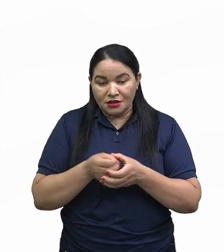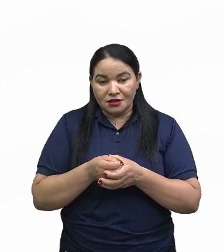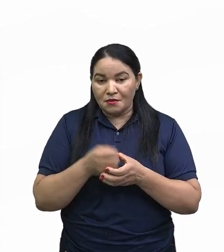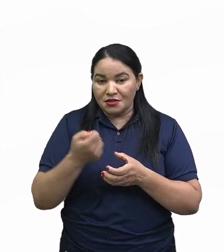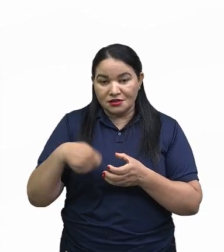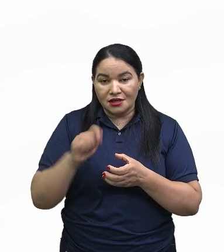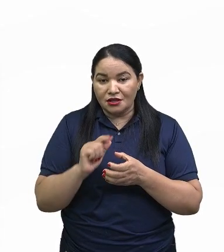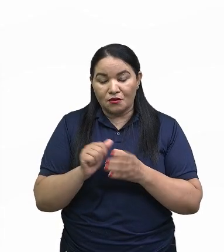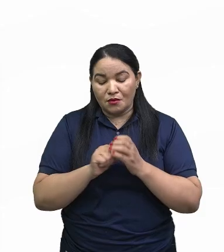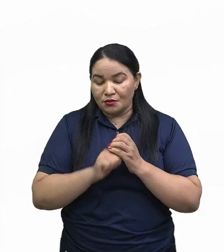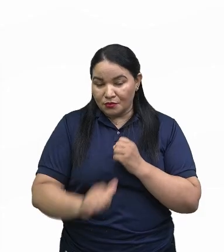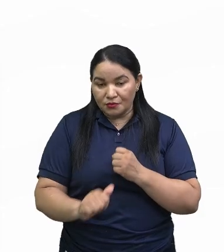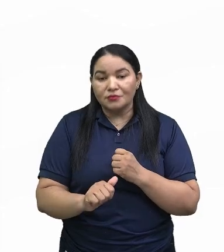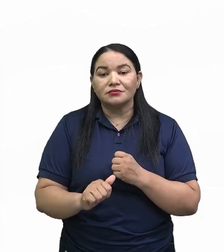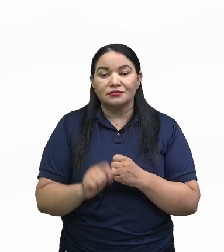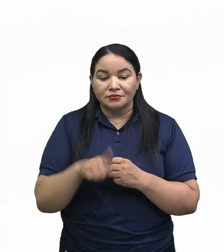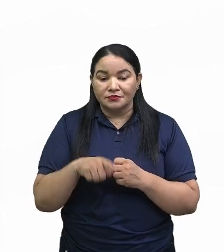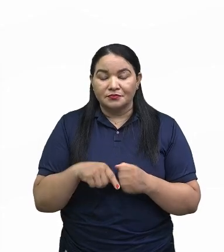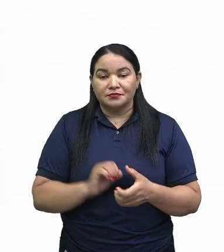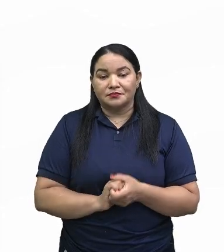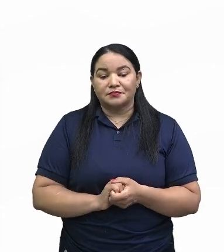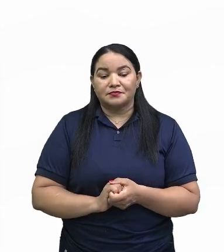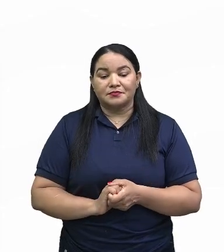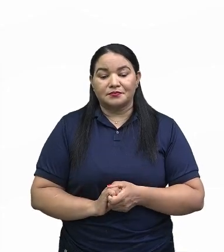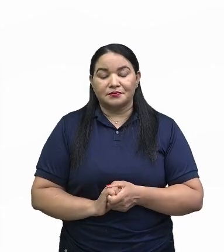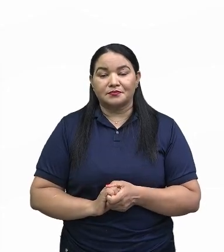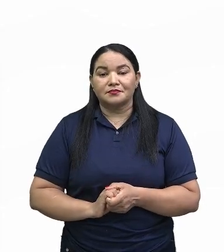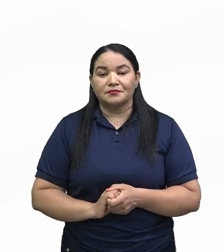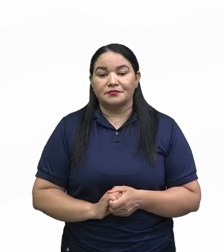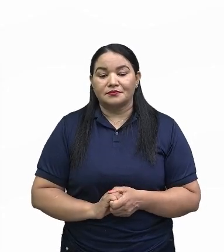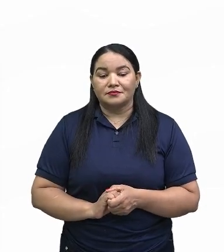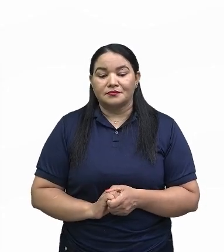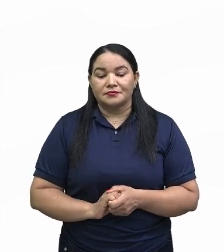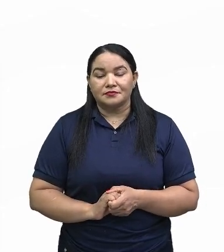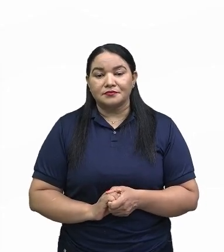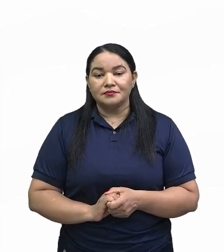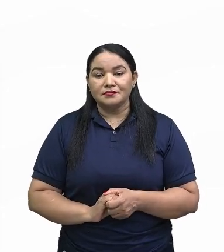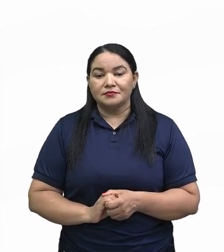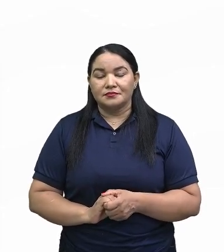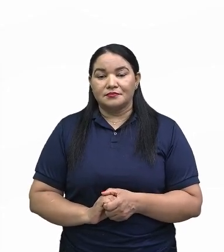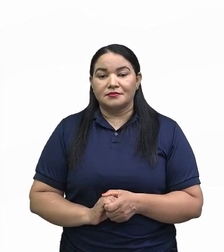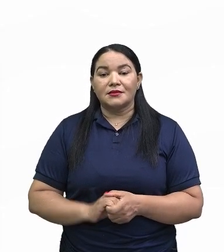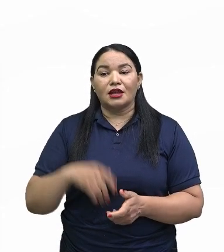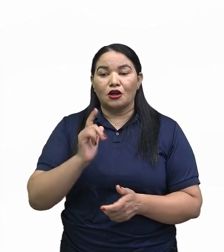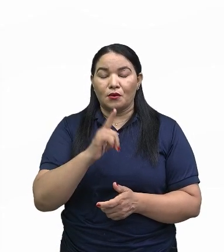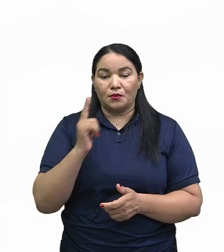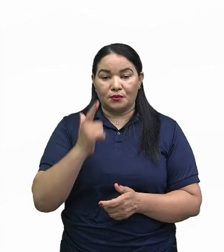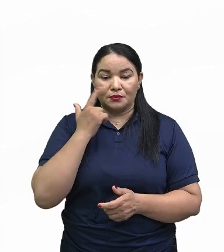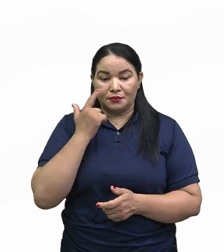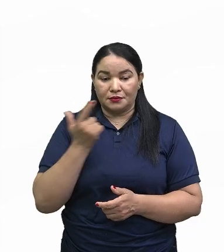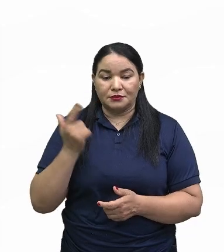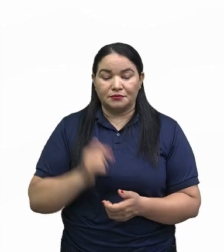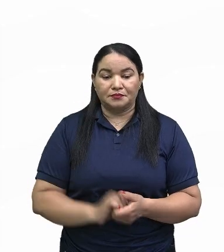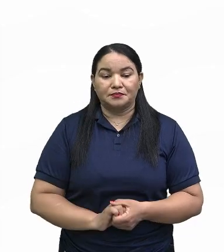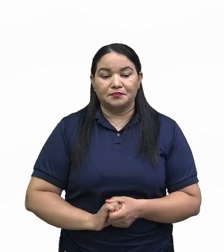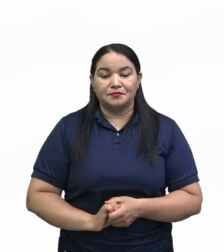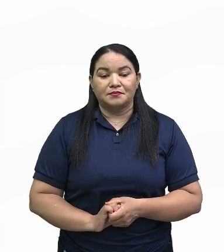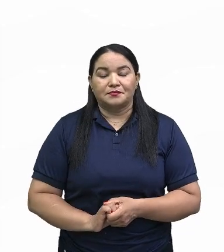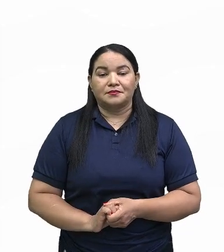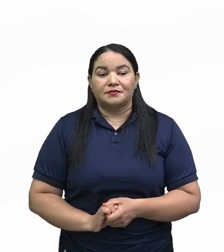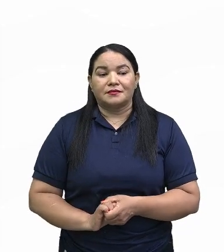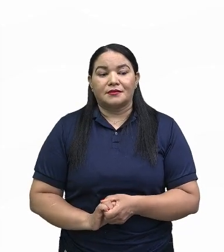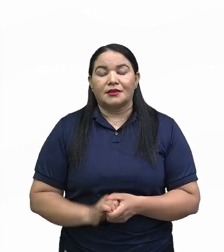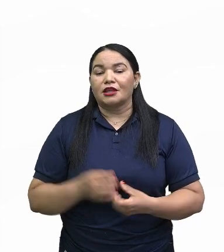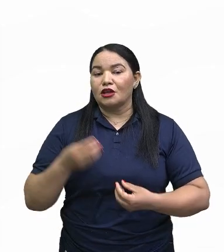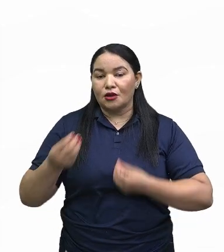ser excretado ali na forma de fezes pelo ânus, tá? E aí na próxima imagem a gente observa um pouco mais sobre como está dividida